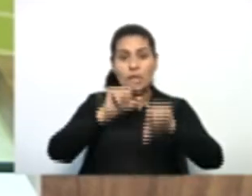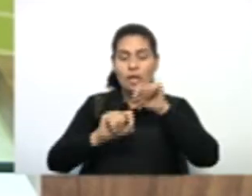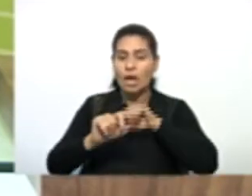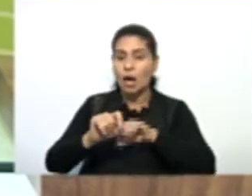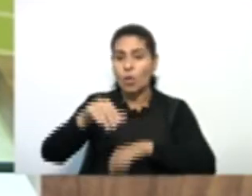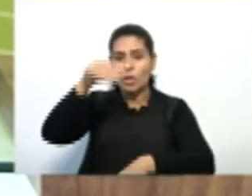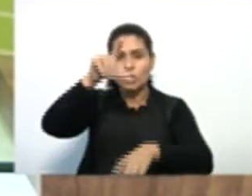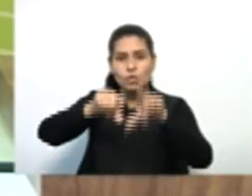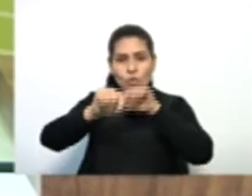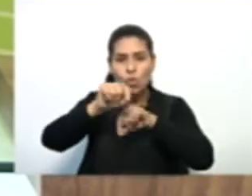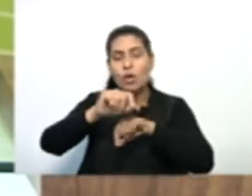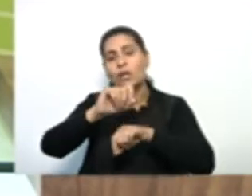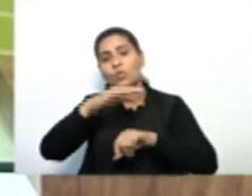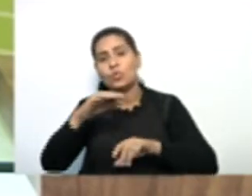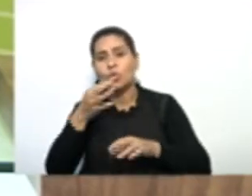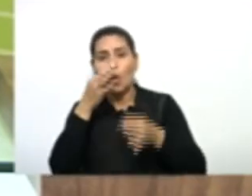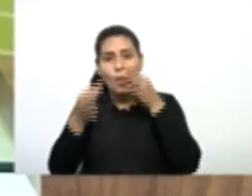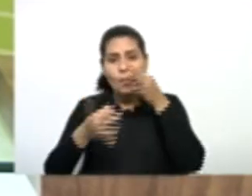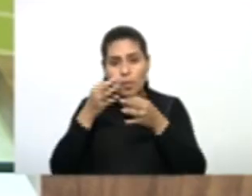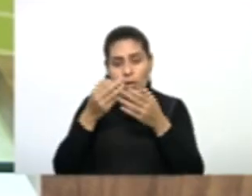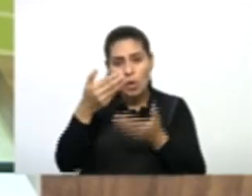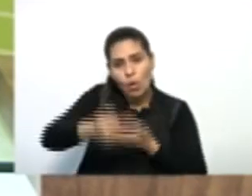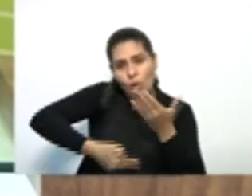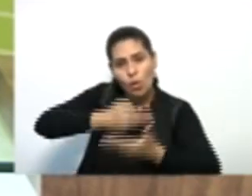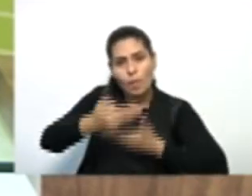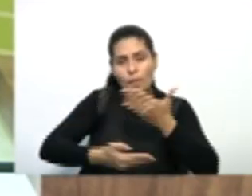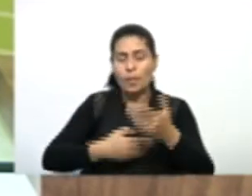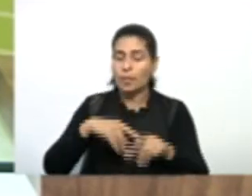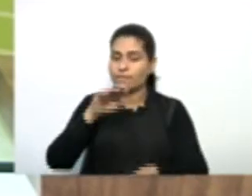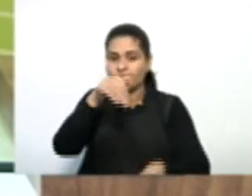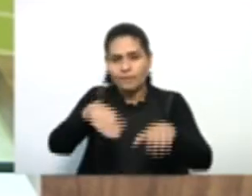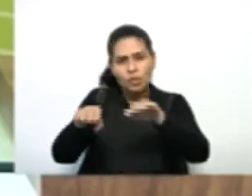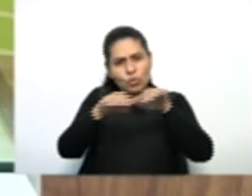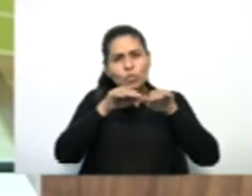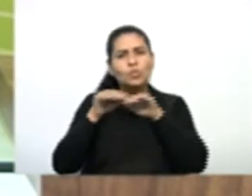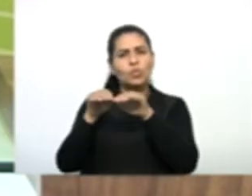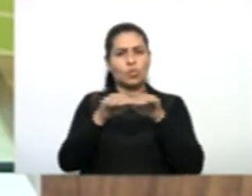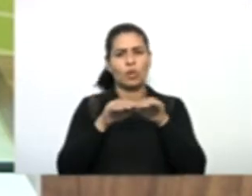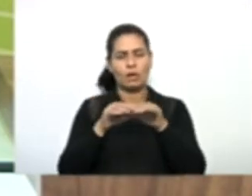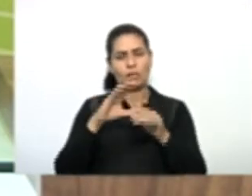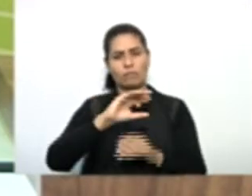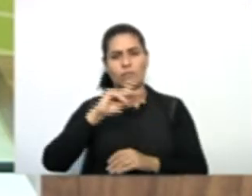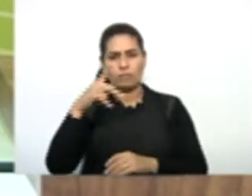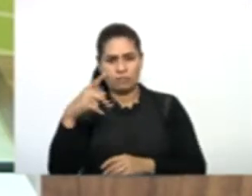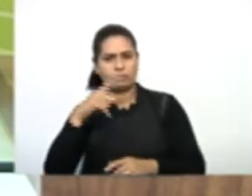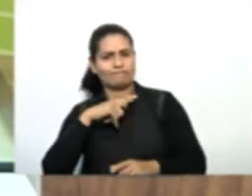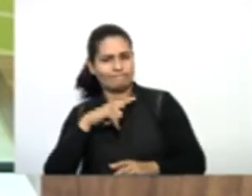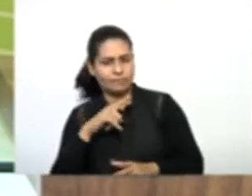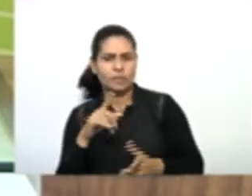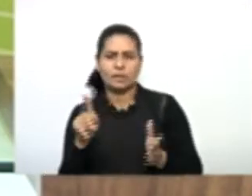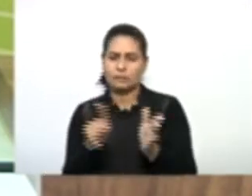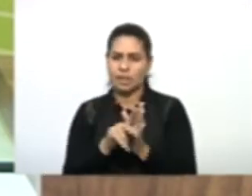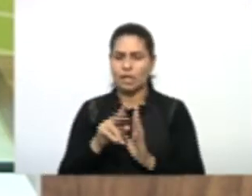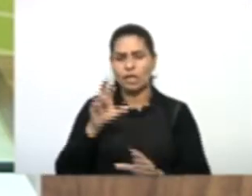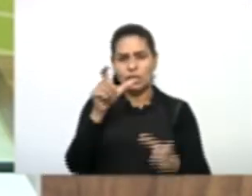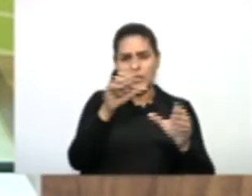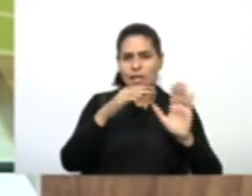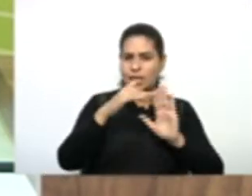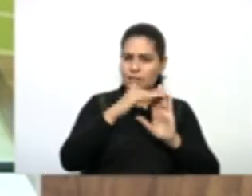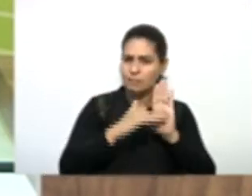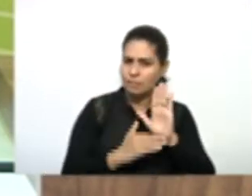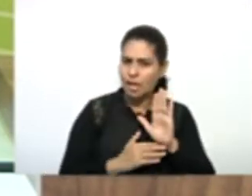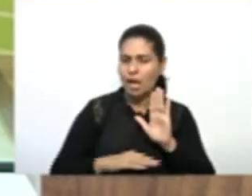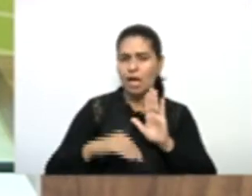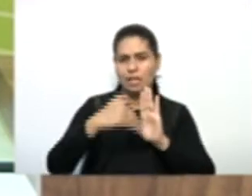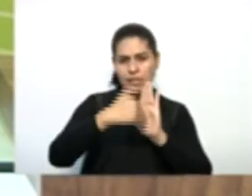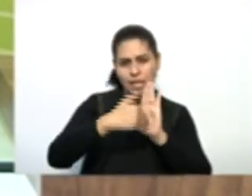mais democráticas, compartilhadas. E embora nós saibamos que nas cooperativas existam os cargos, né, os tesoureiros, os secretários, enfim,